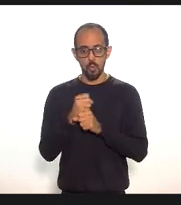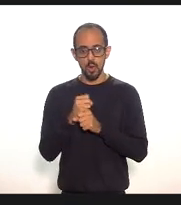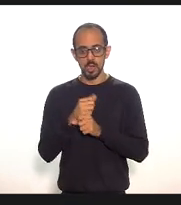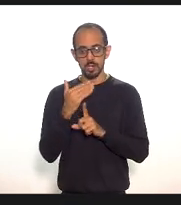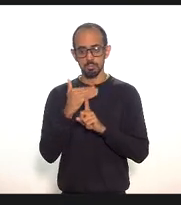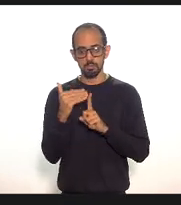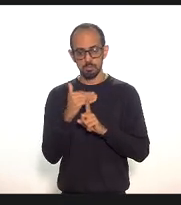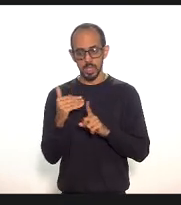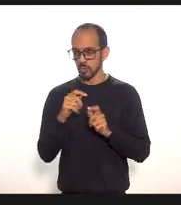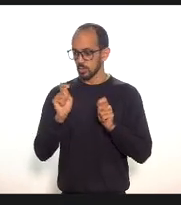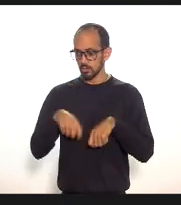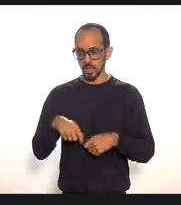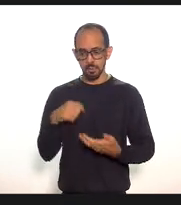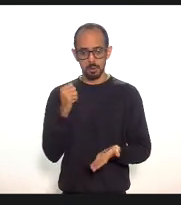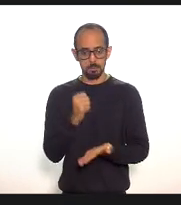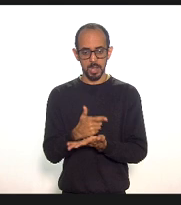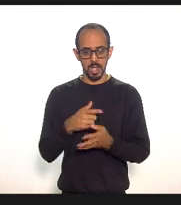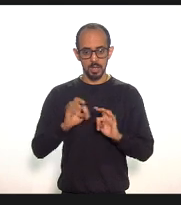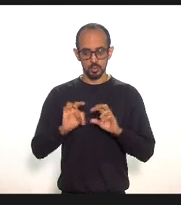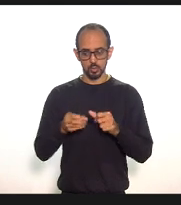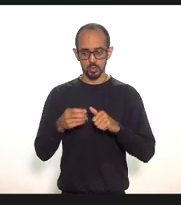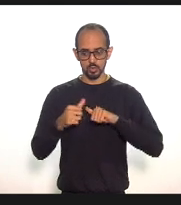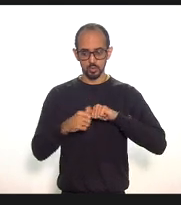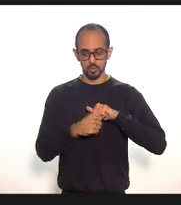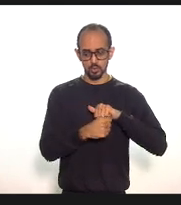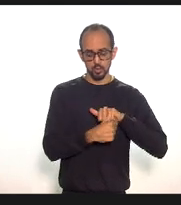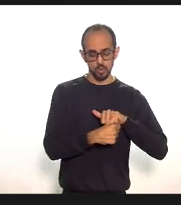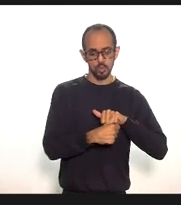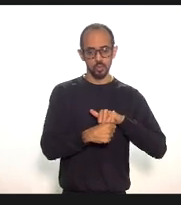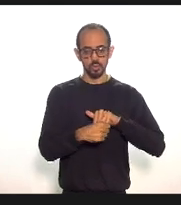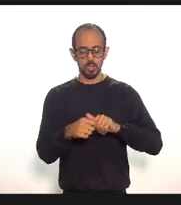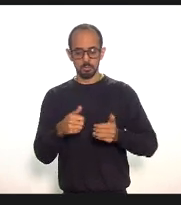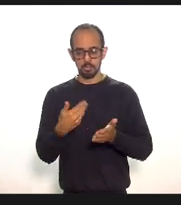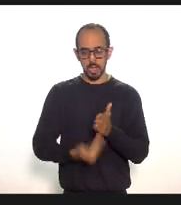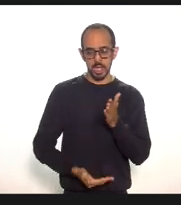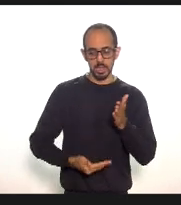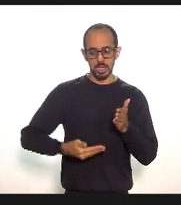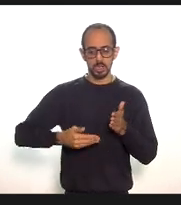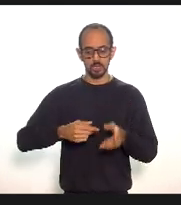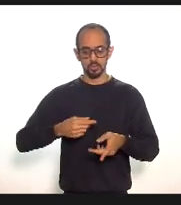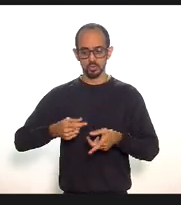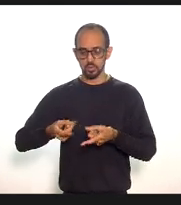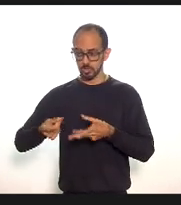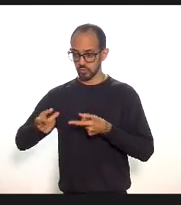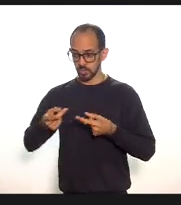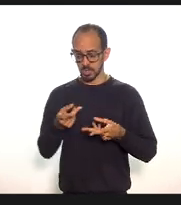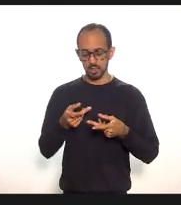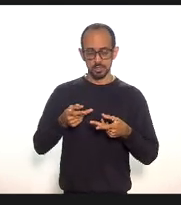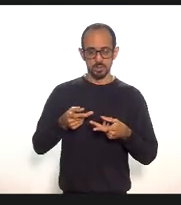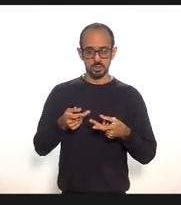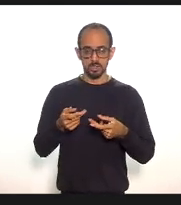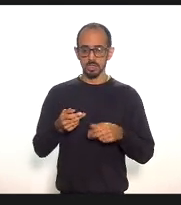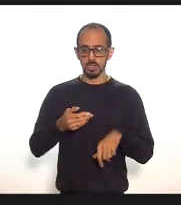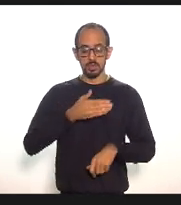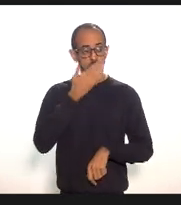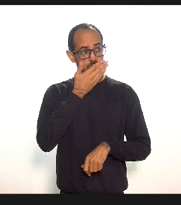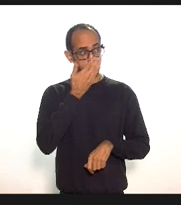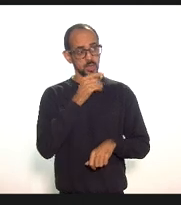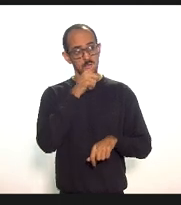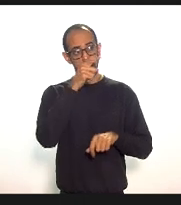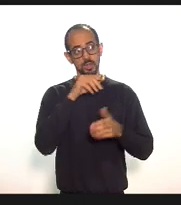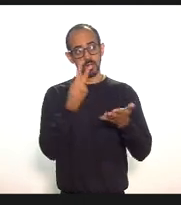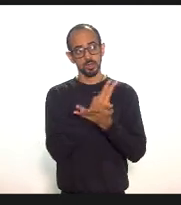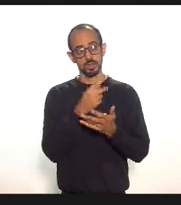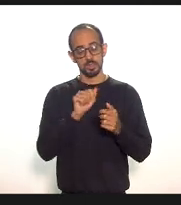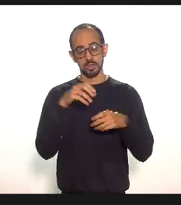poder pagar as suas contas, perdendo os seus negócios e, no entanto, fechando os olhos para as aglomerações em